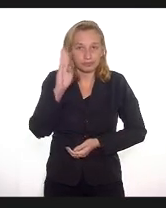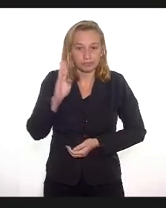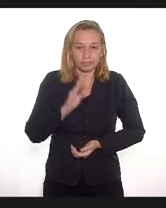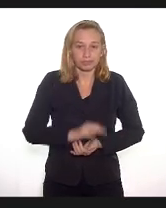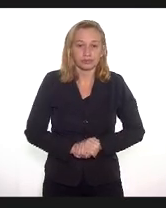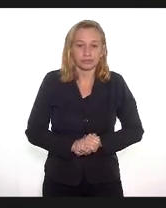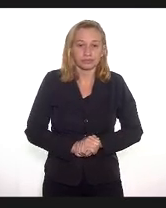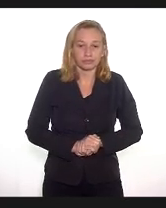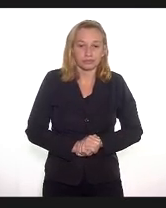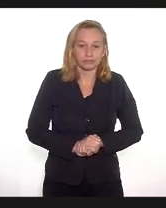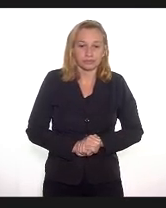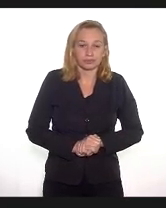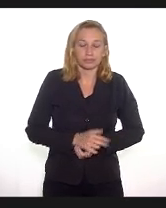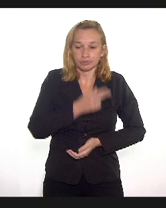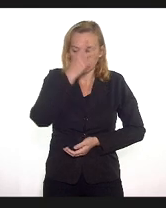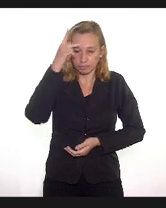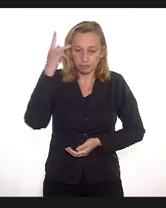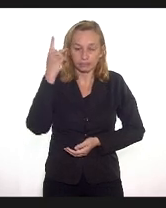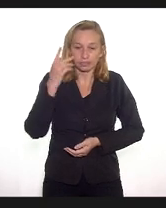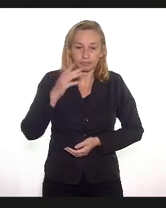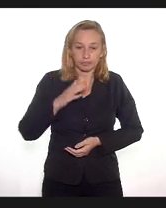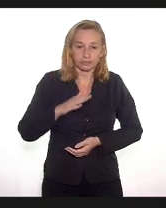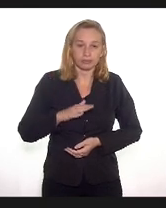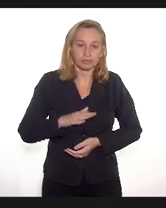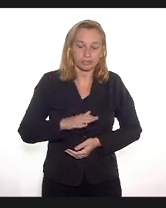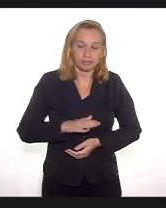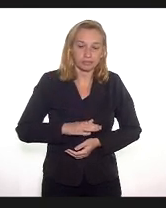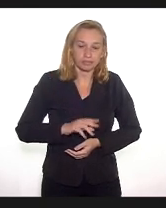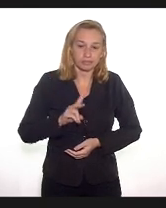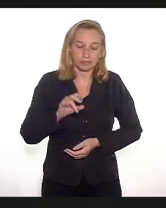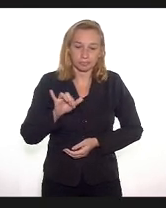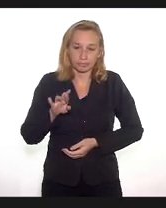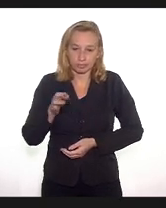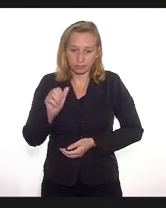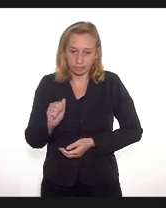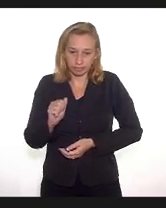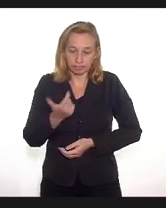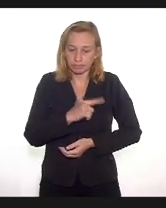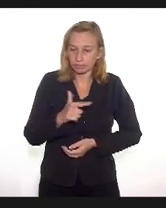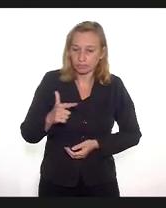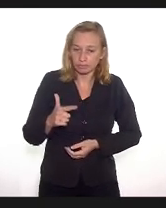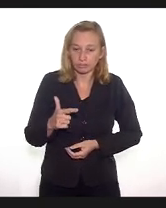principalmente de pessoas mais vulnerabilizadas, de pessoas que não têm